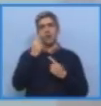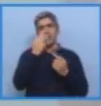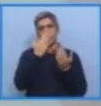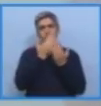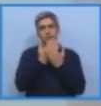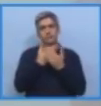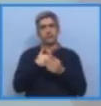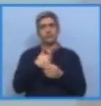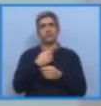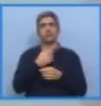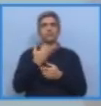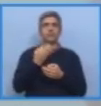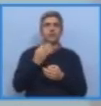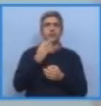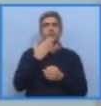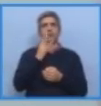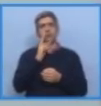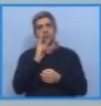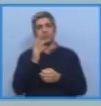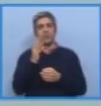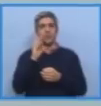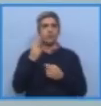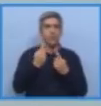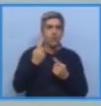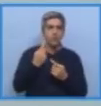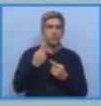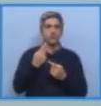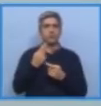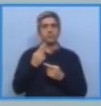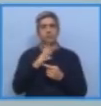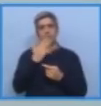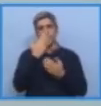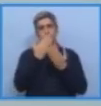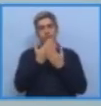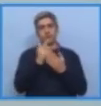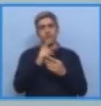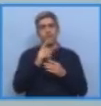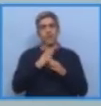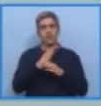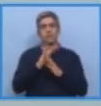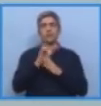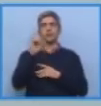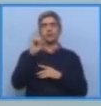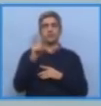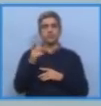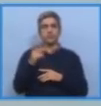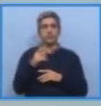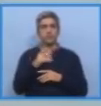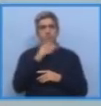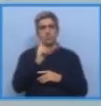a sua própria fragilidade e pedir perdão a alguém que está à sua frente e não pedir diretamente a Deus, como é assim o que se